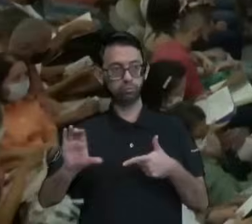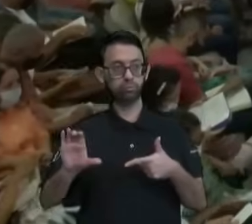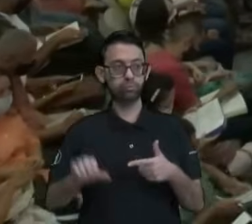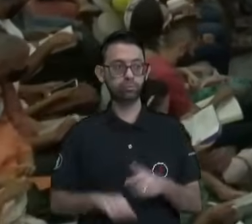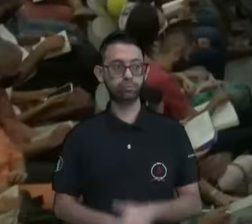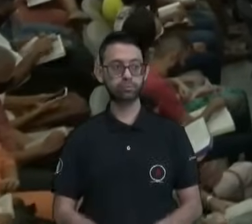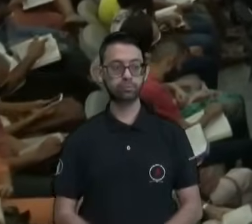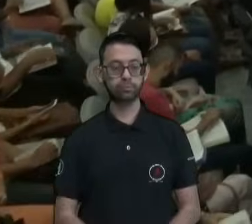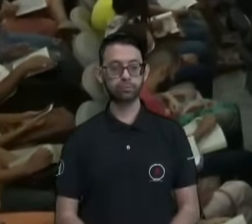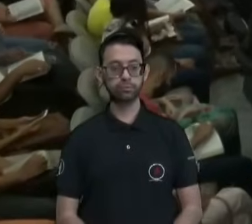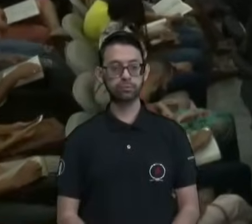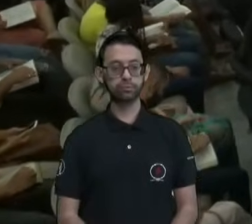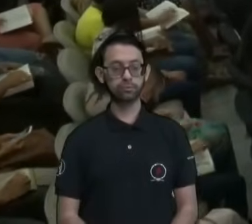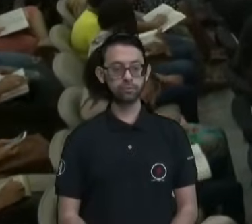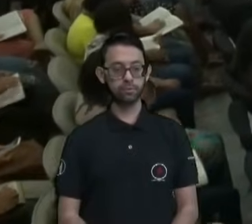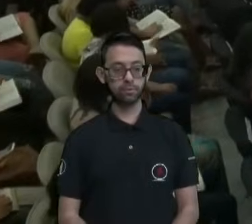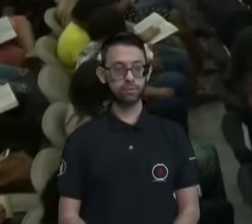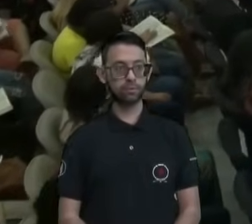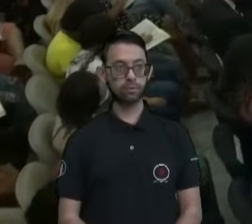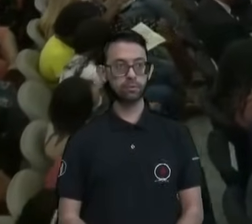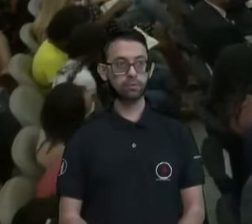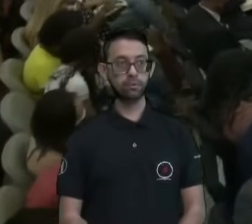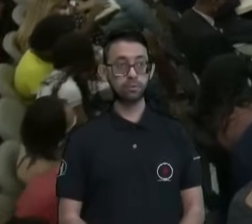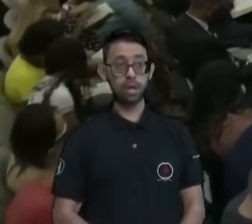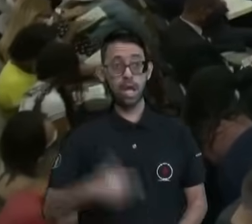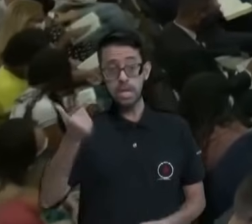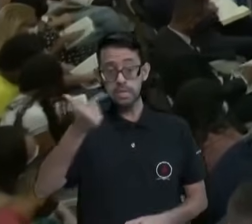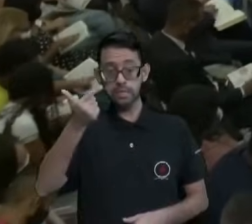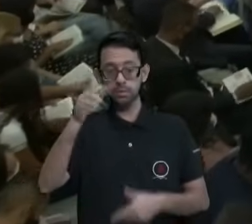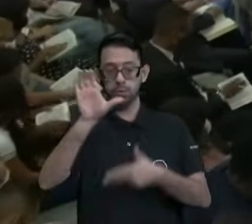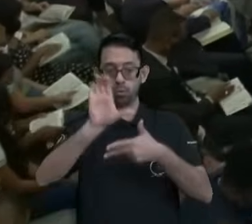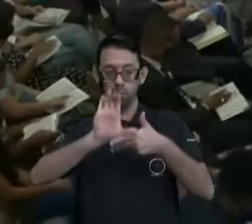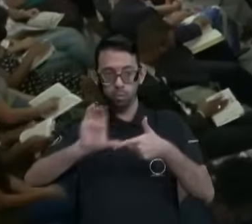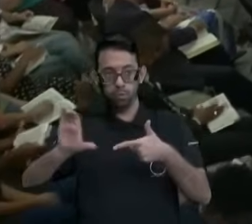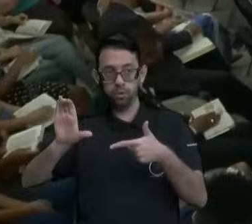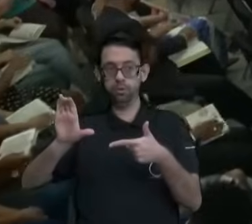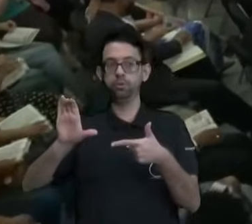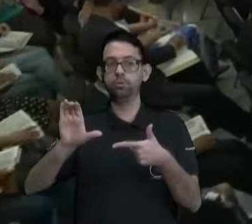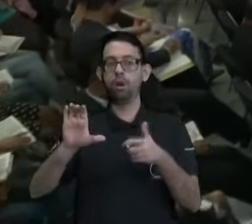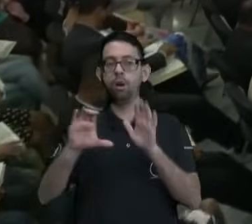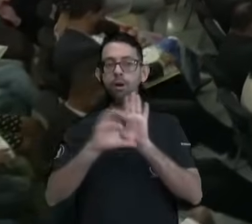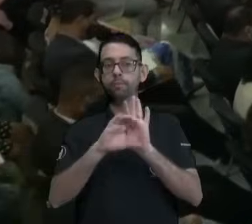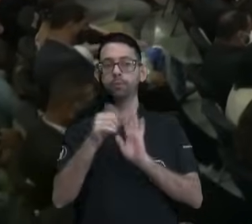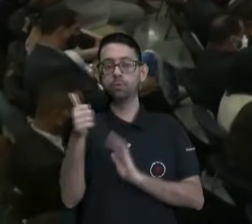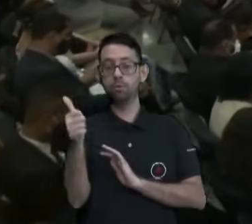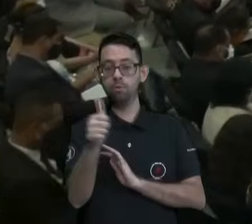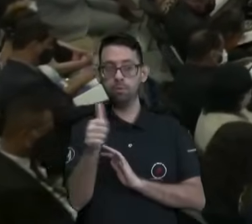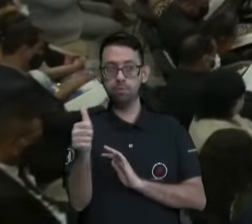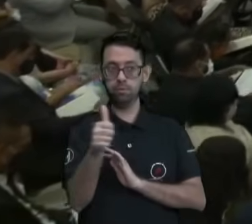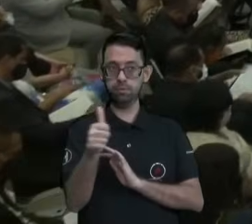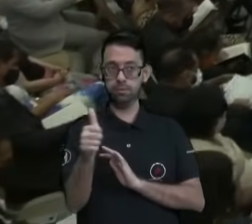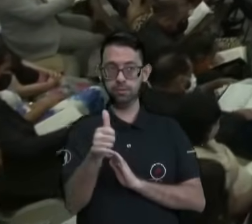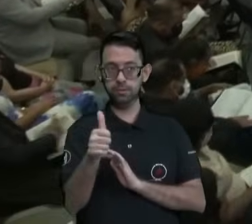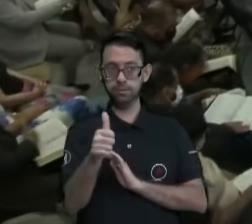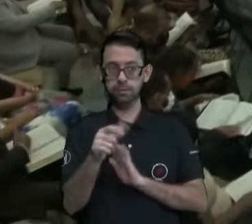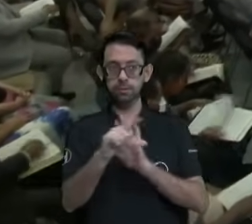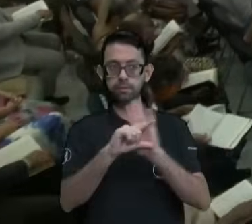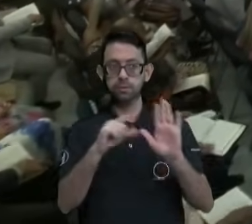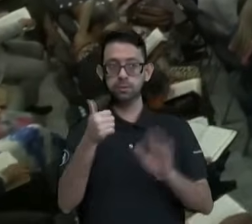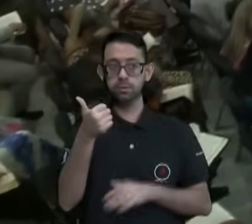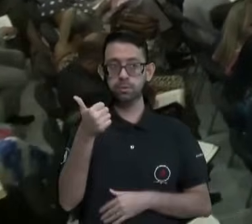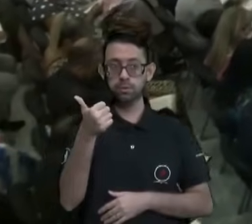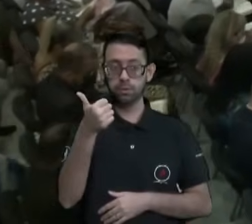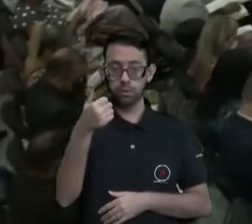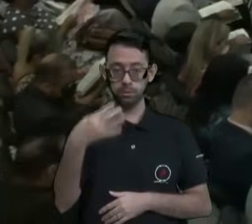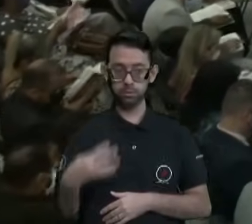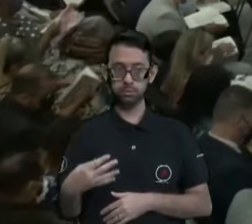4 segunda a carta de Paulo aos Coríntios Capítulo 11 do versículo 1 ao 4 vou deixar ISO aqui